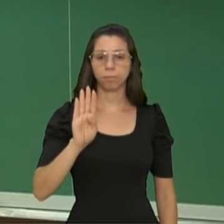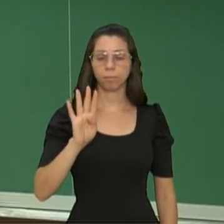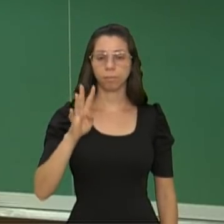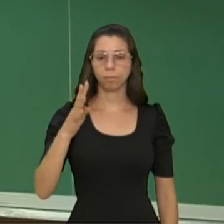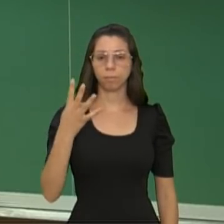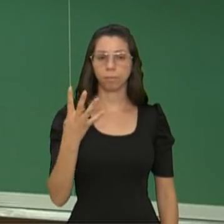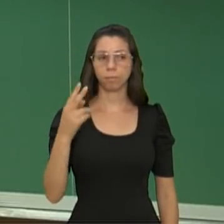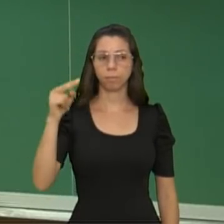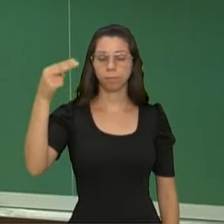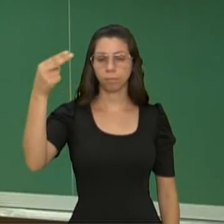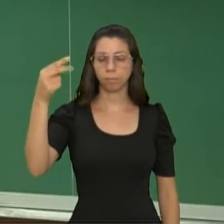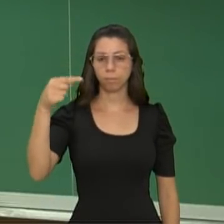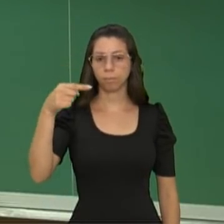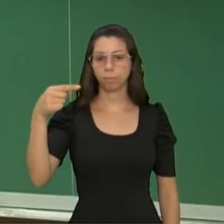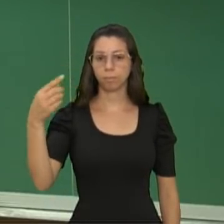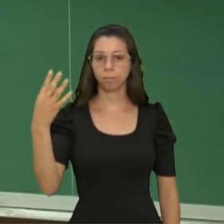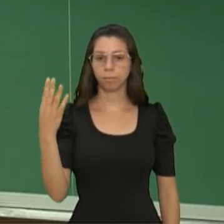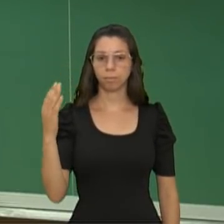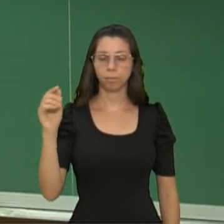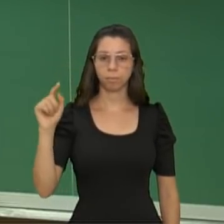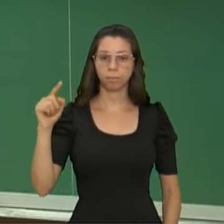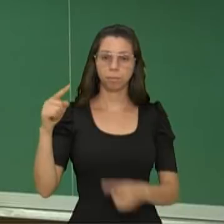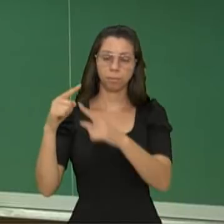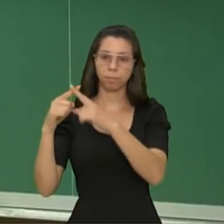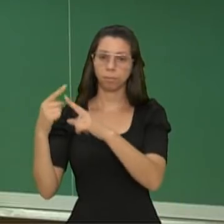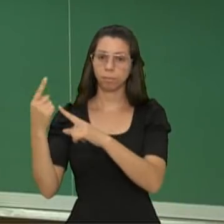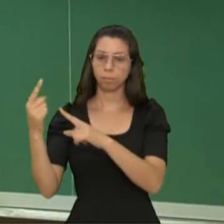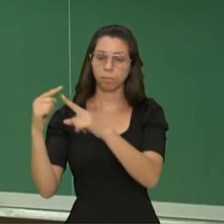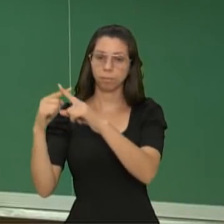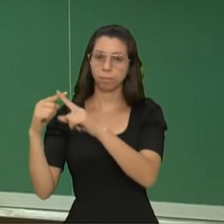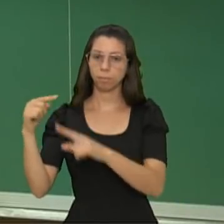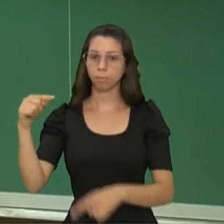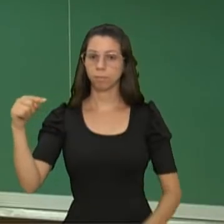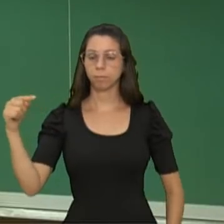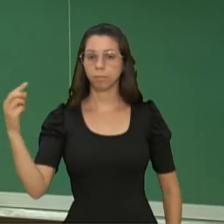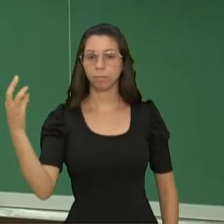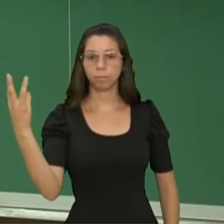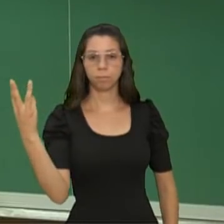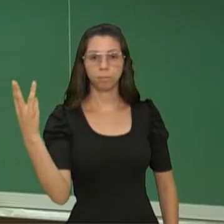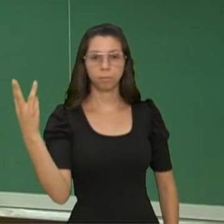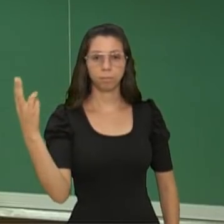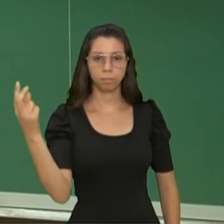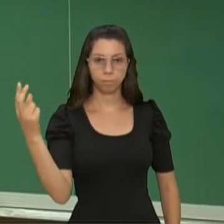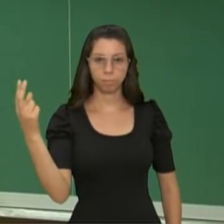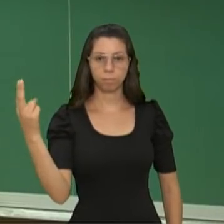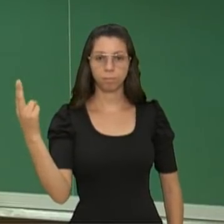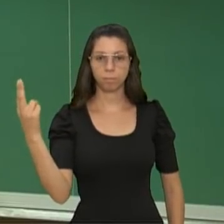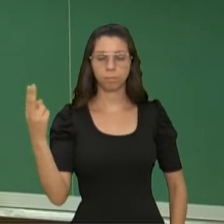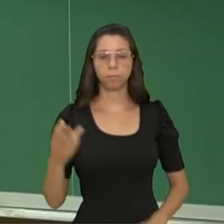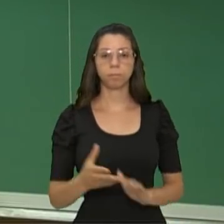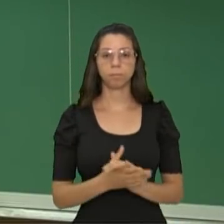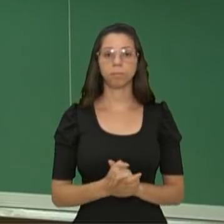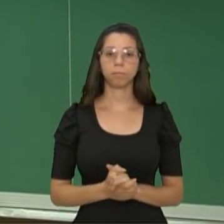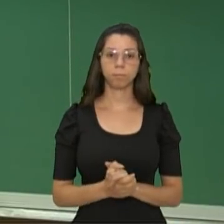4² menos 4 vezes 1 vezes menos 32.